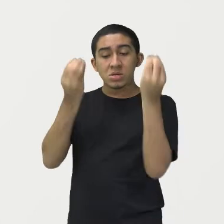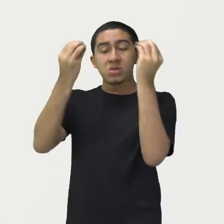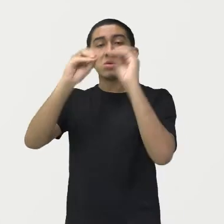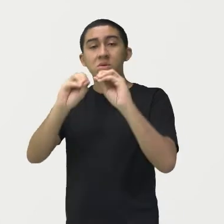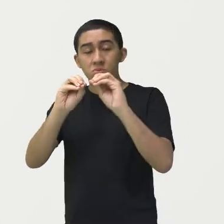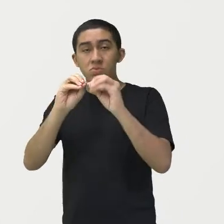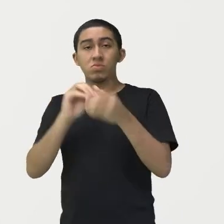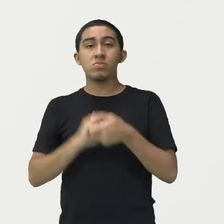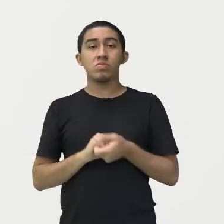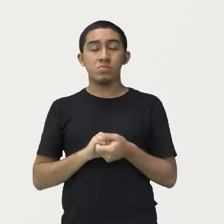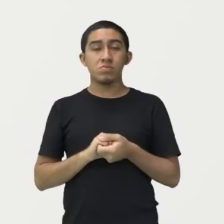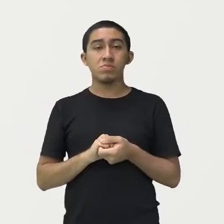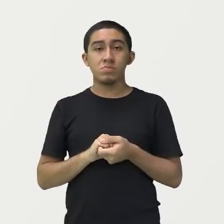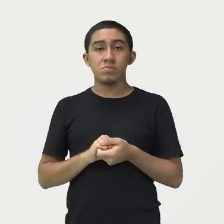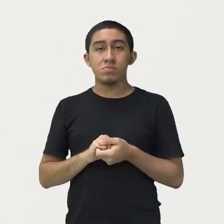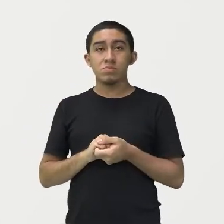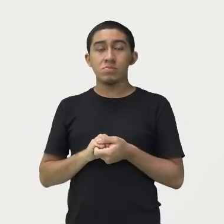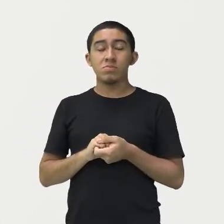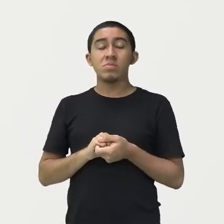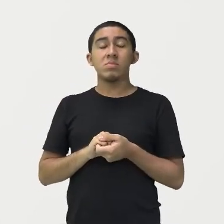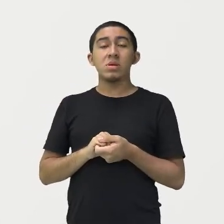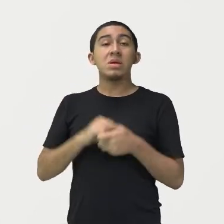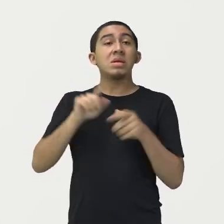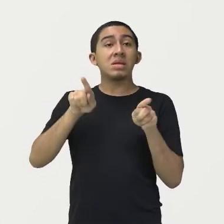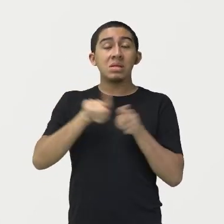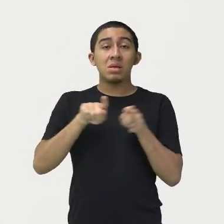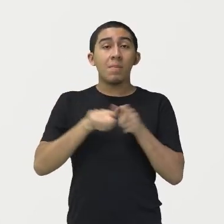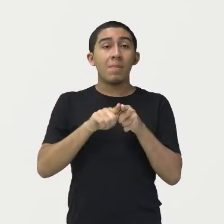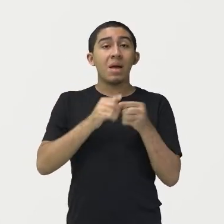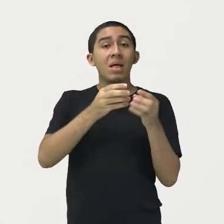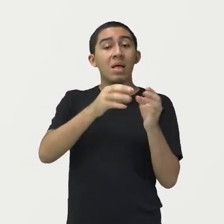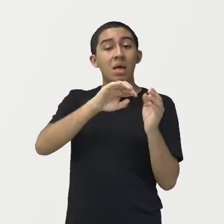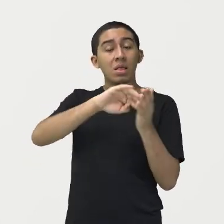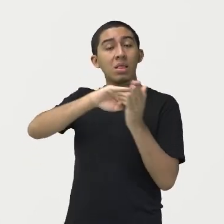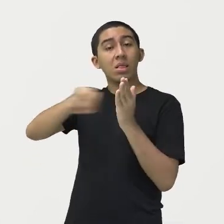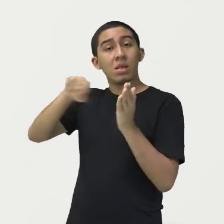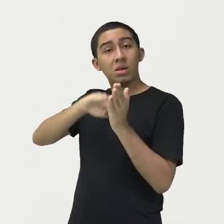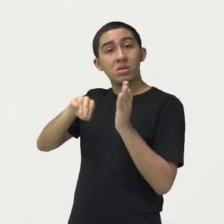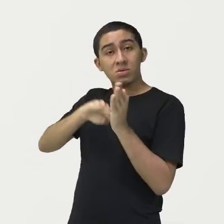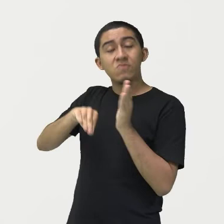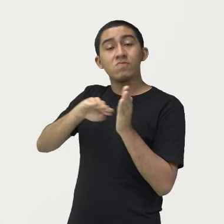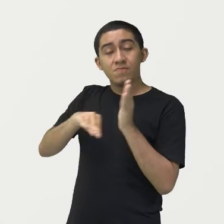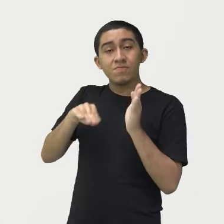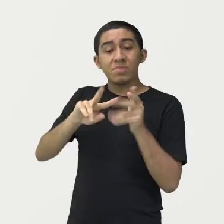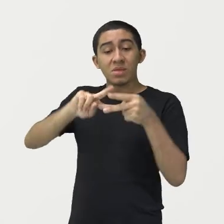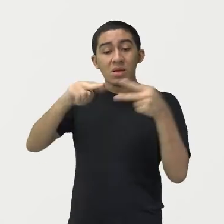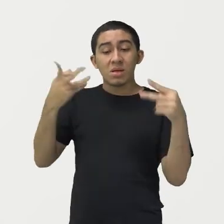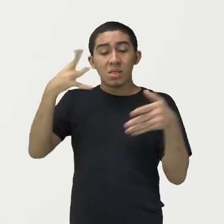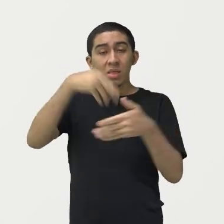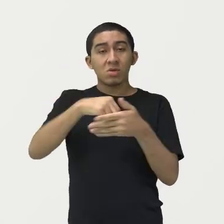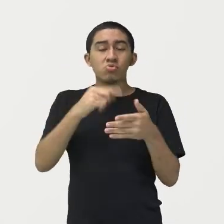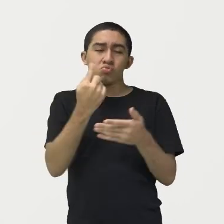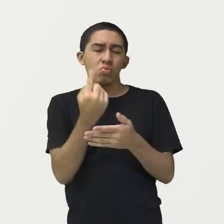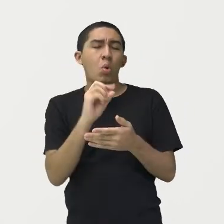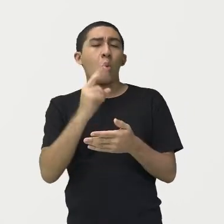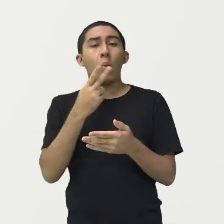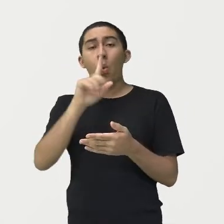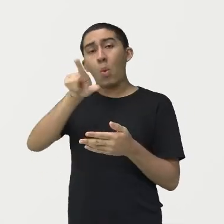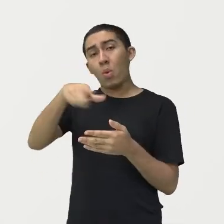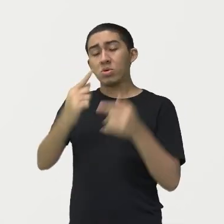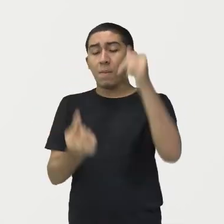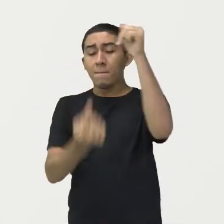a deleção, onde uma ou mais bases são retiradas do DNA.